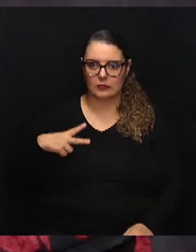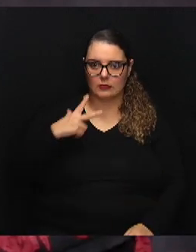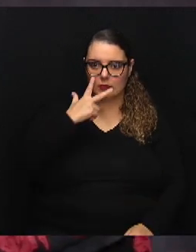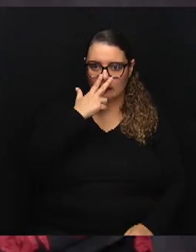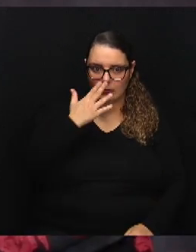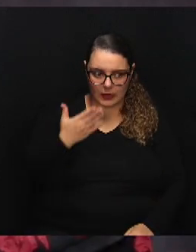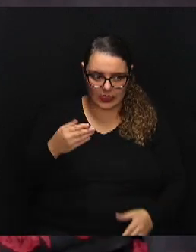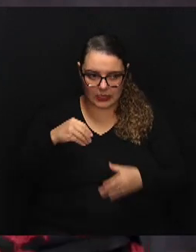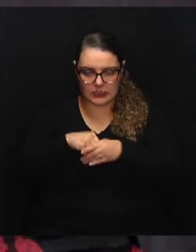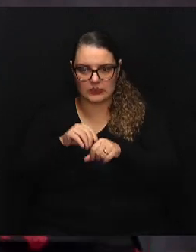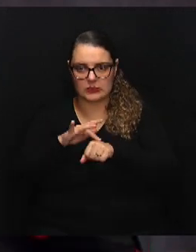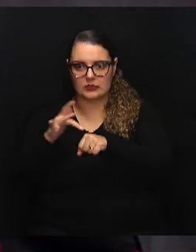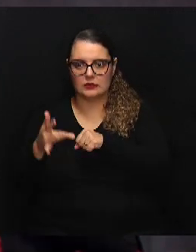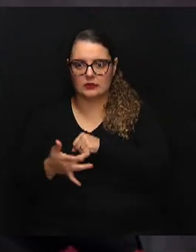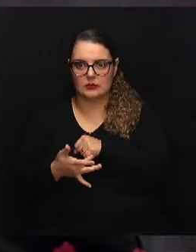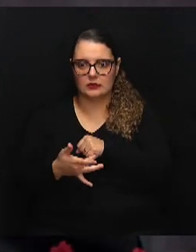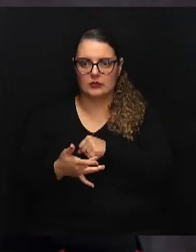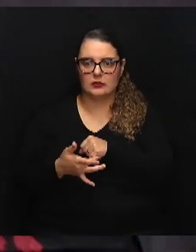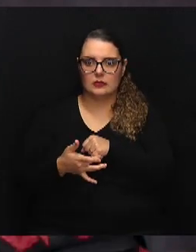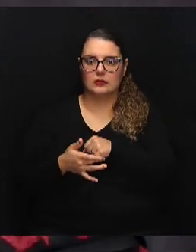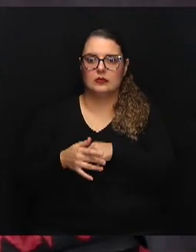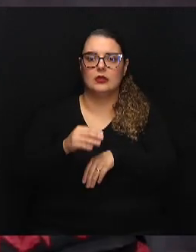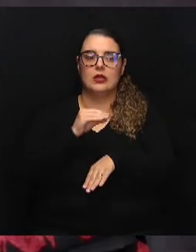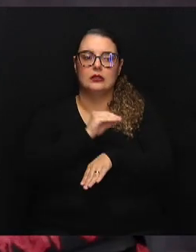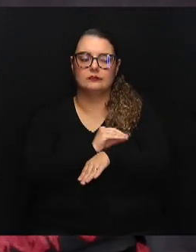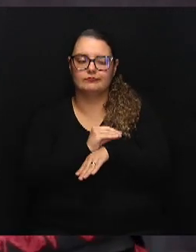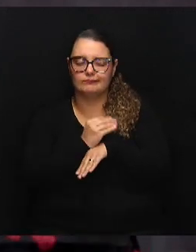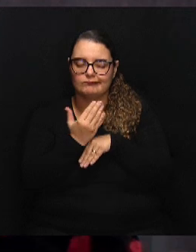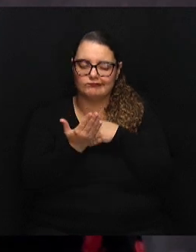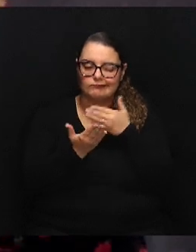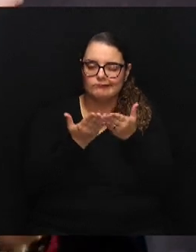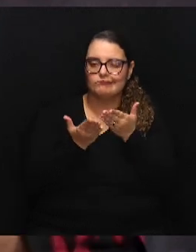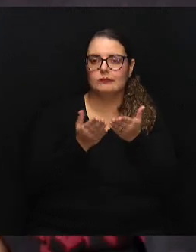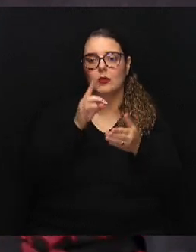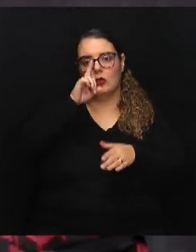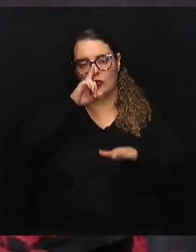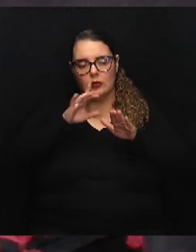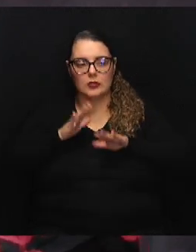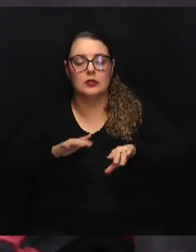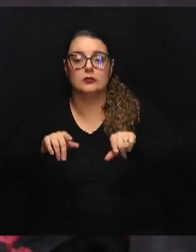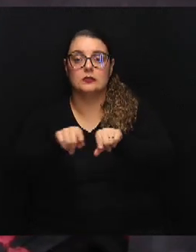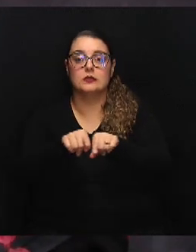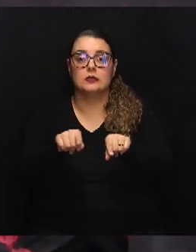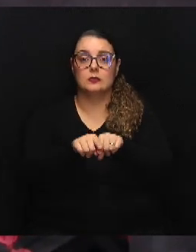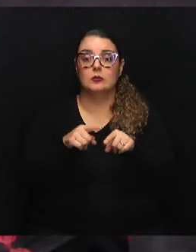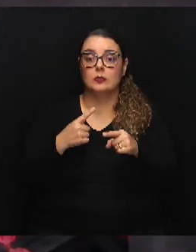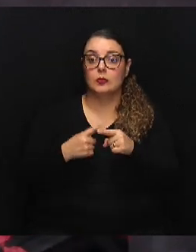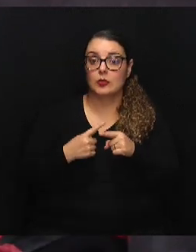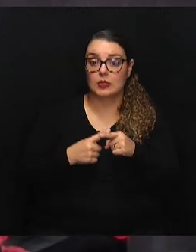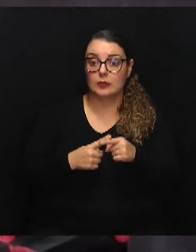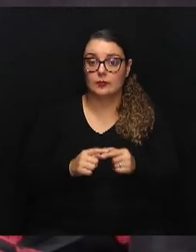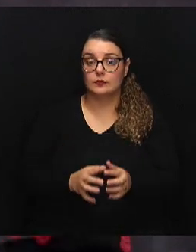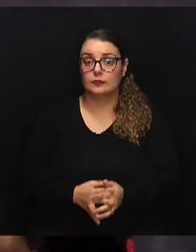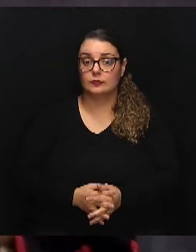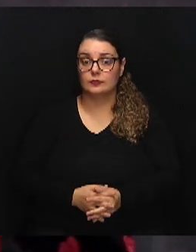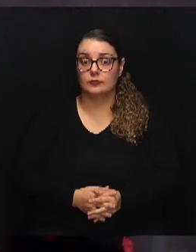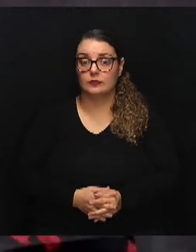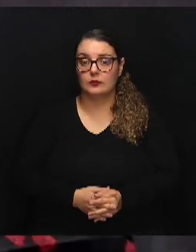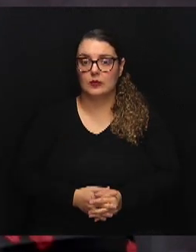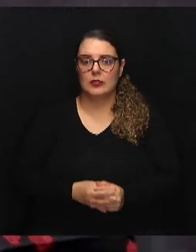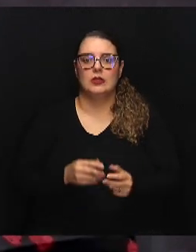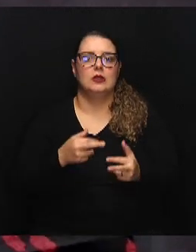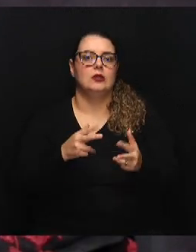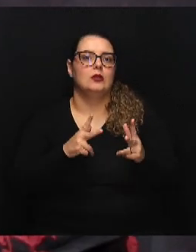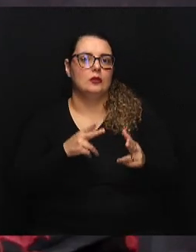nas redes sociais. Vira uma então, esses disputa, cuidados é preciso ter também, porque acho que essa coisa, quando você